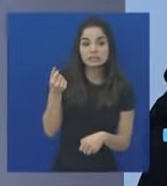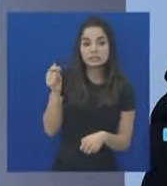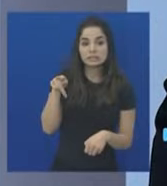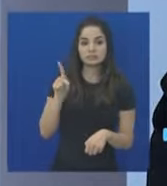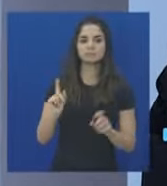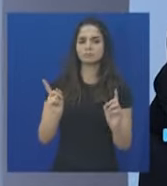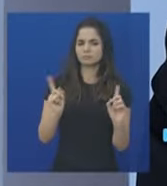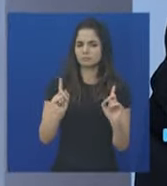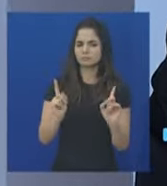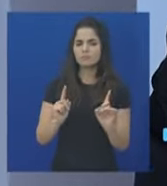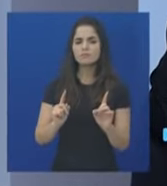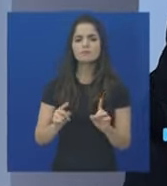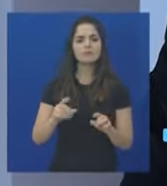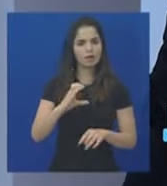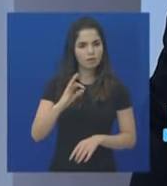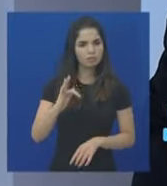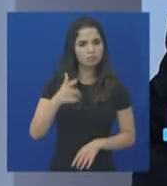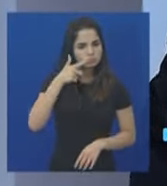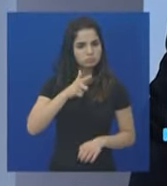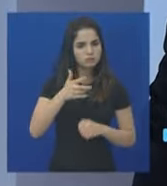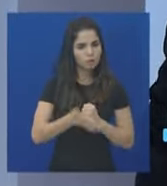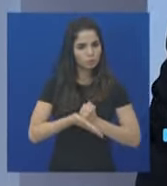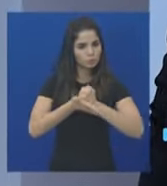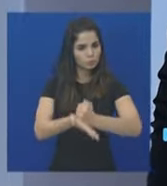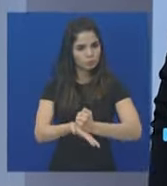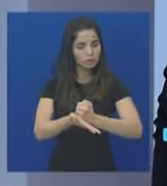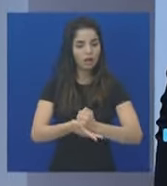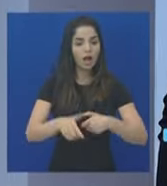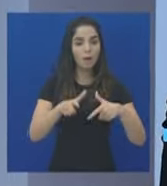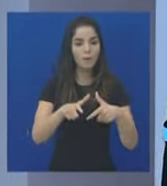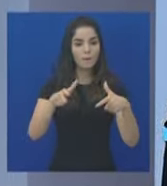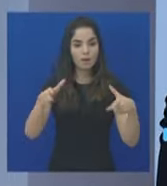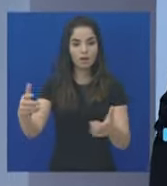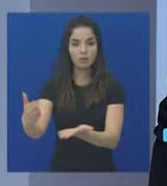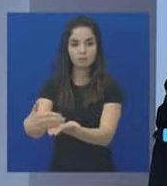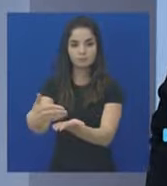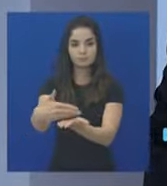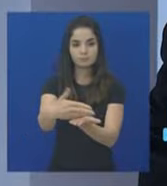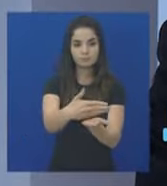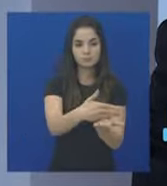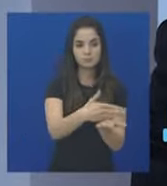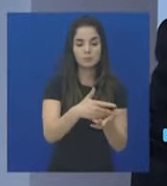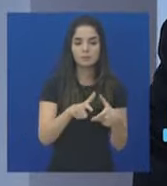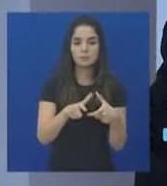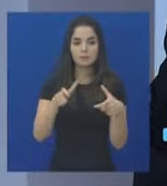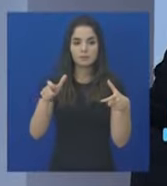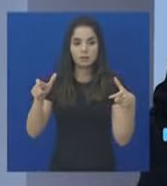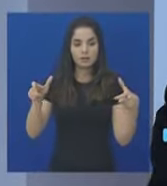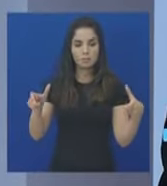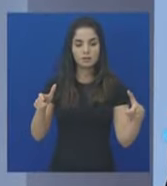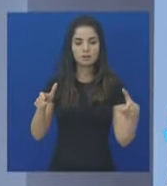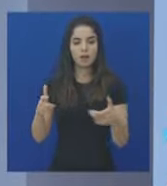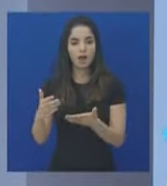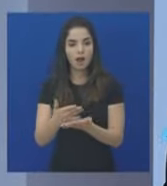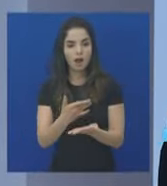seja autossustentável. Precisamos aumentar a arrecadação própria. Precisamos aumentar a arrecadação